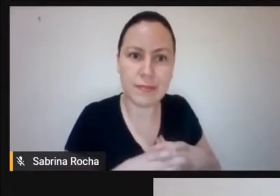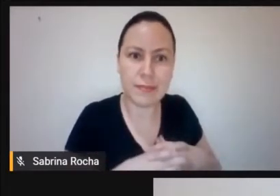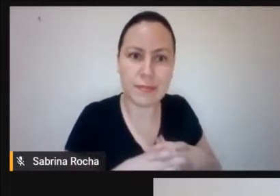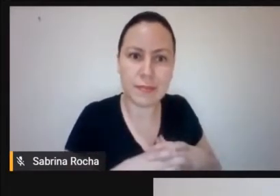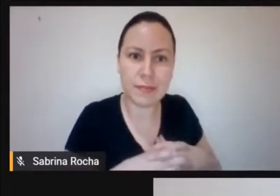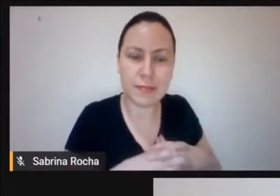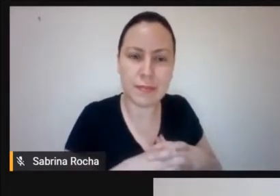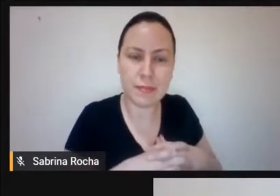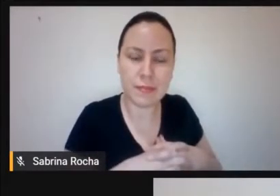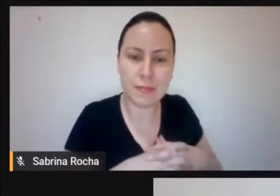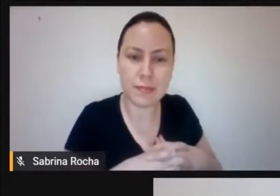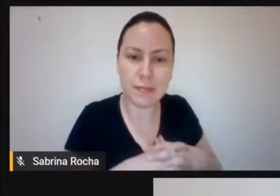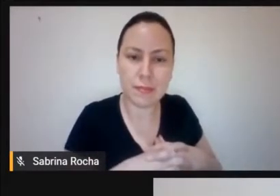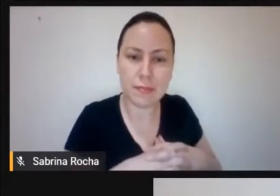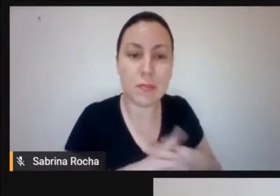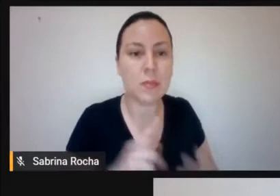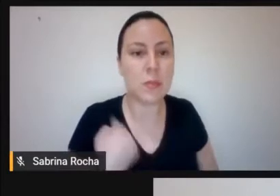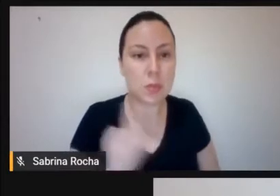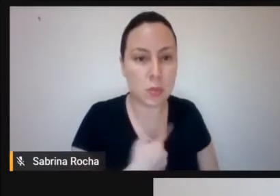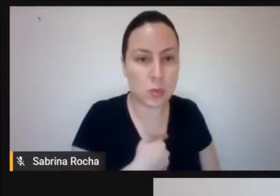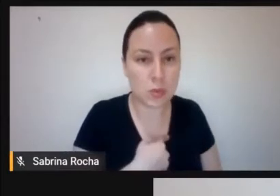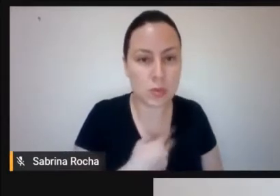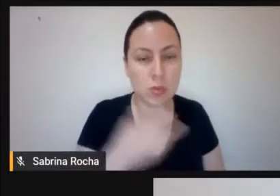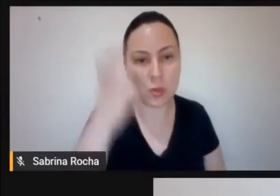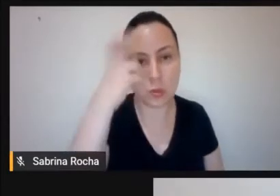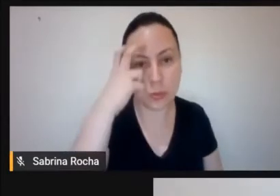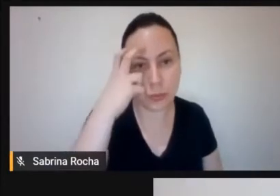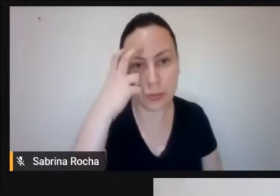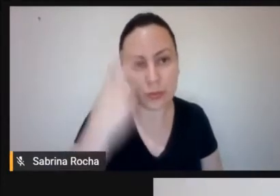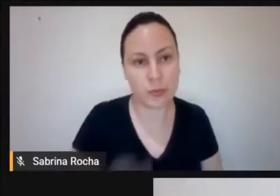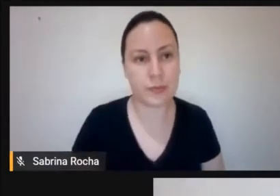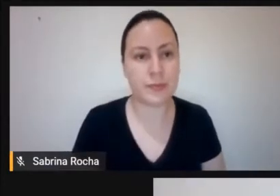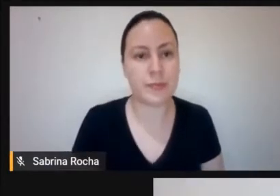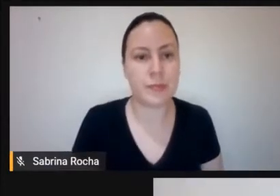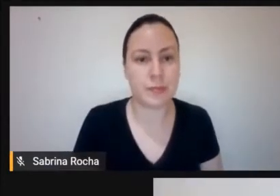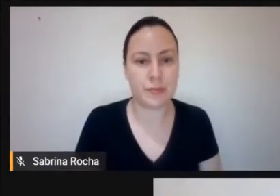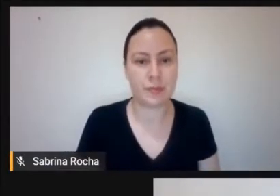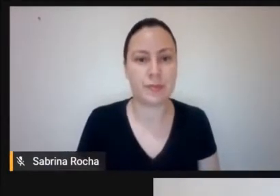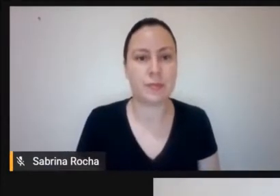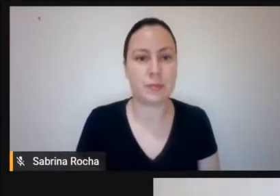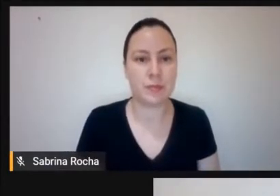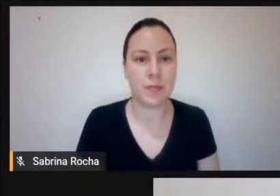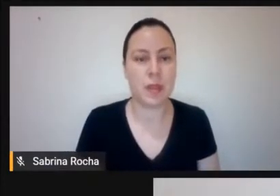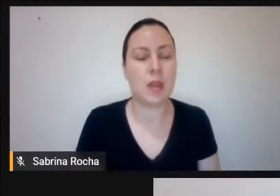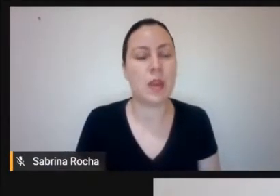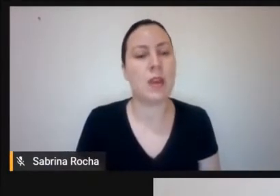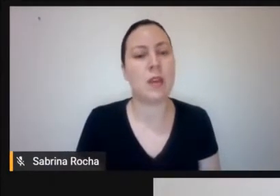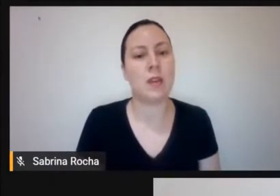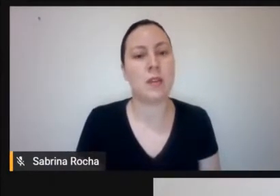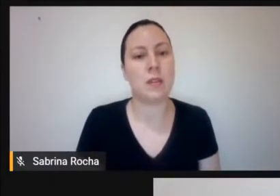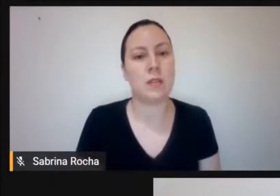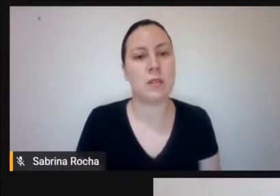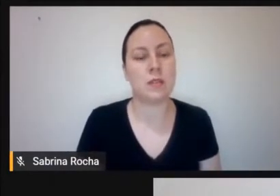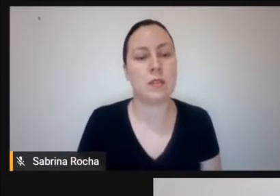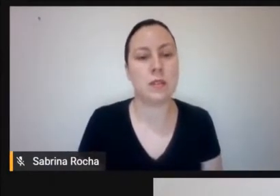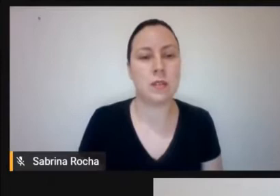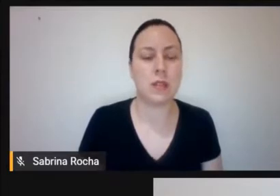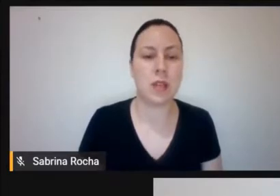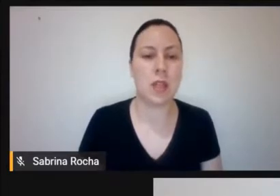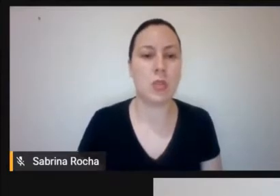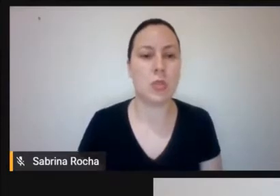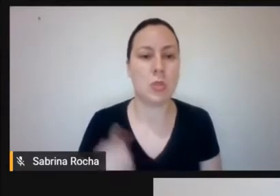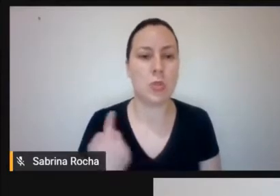Nós, culturalmente, a onda cultural global já empacotou o